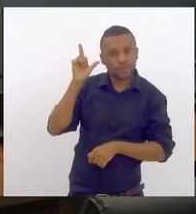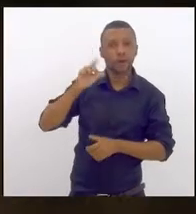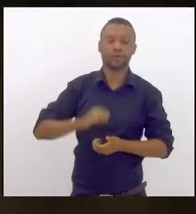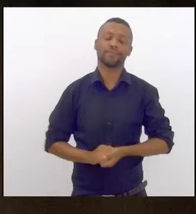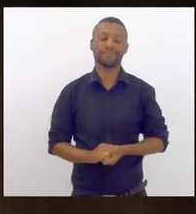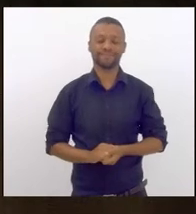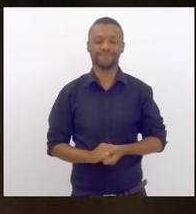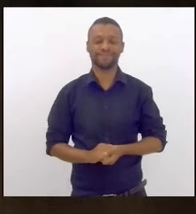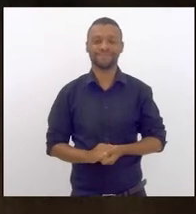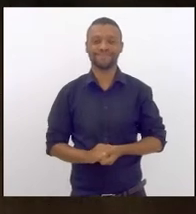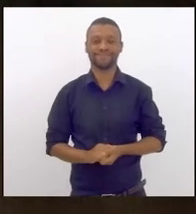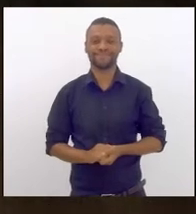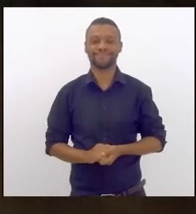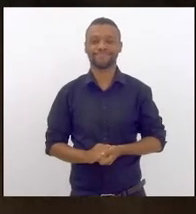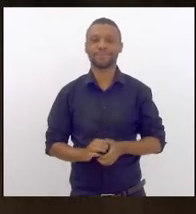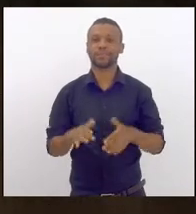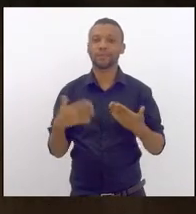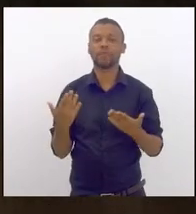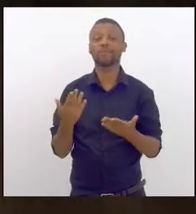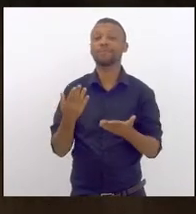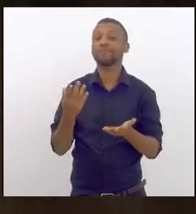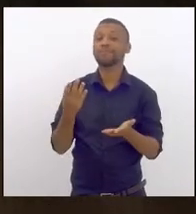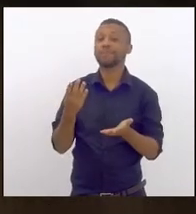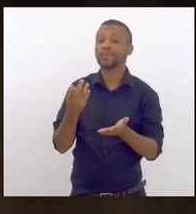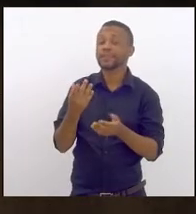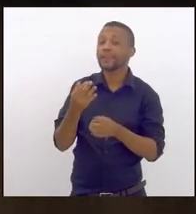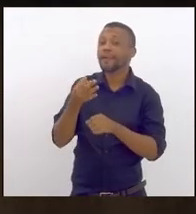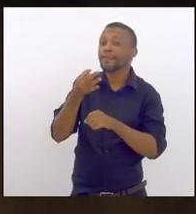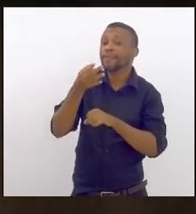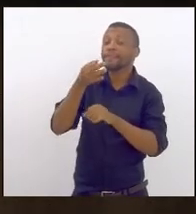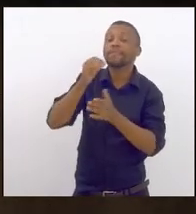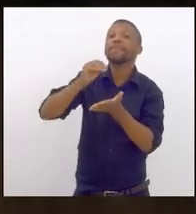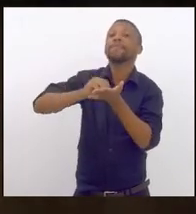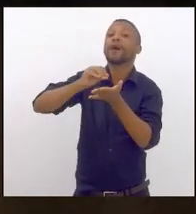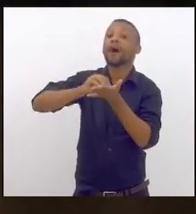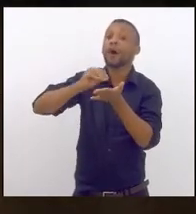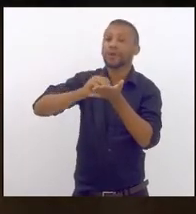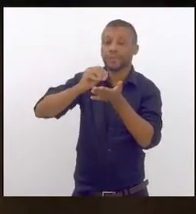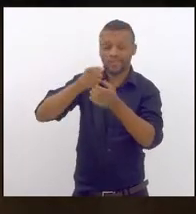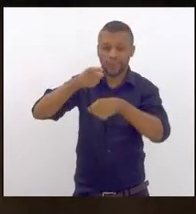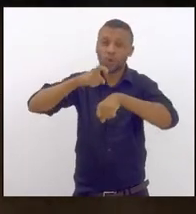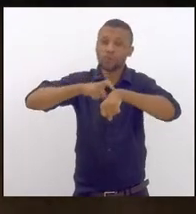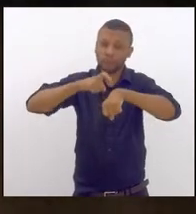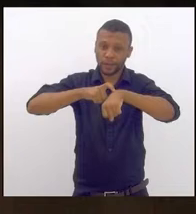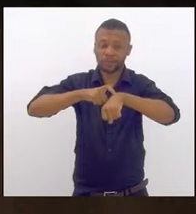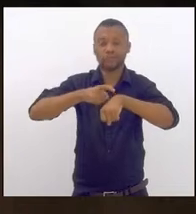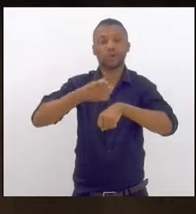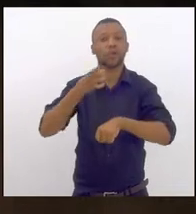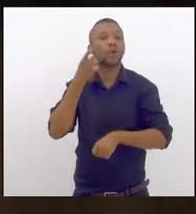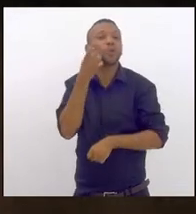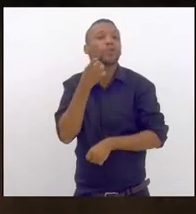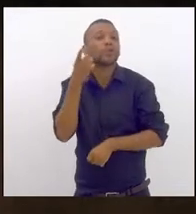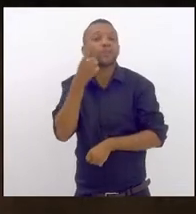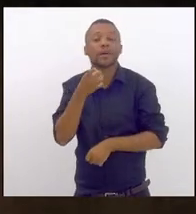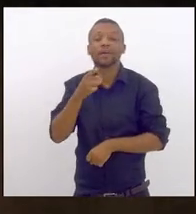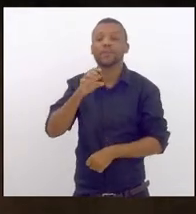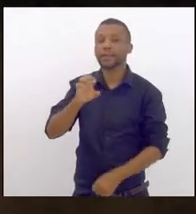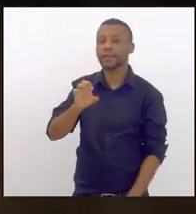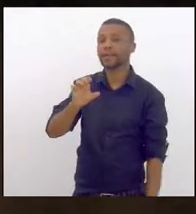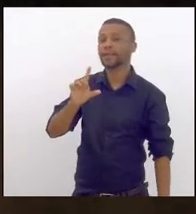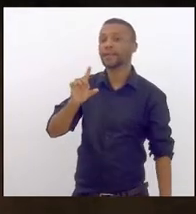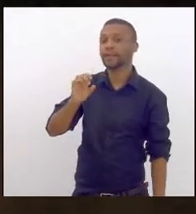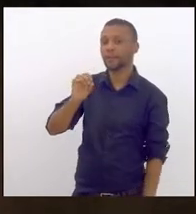Senhora Presidente, na ausência momentânea do deputado Eliomar Coelho, nosso